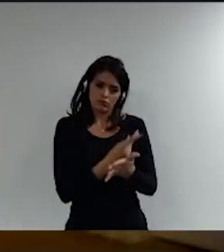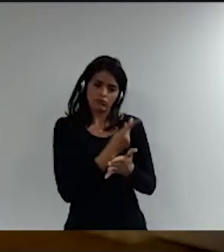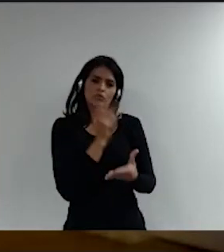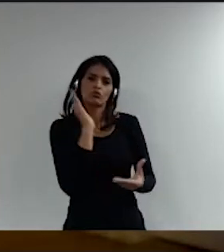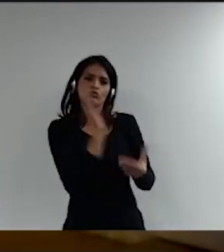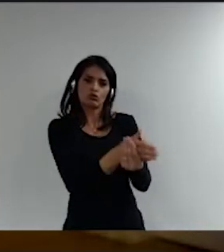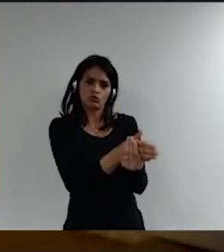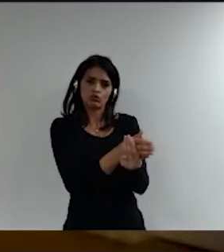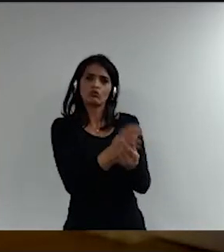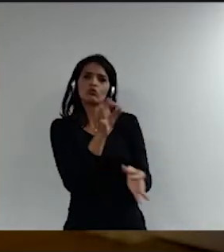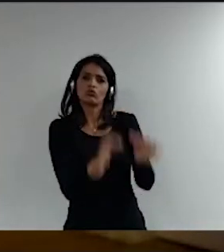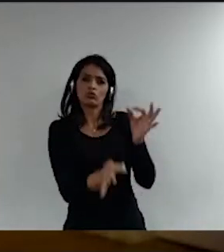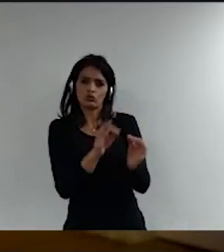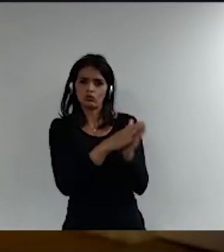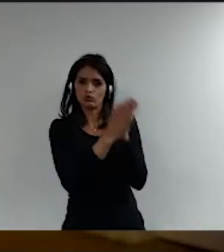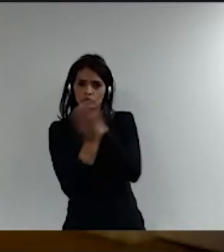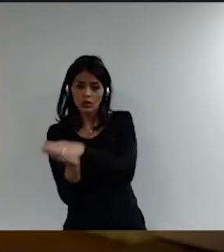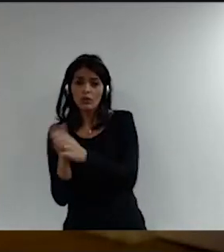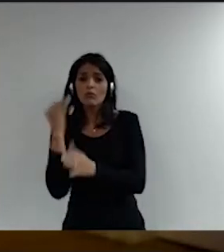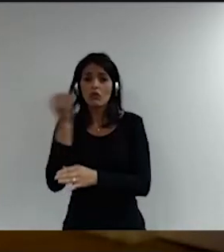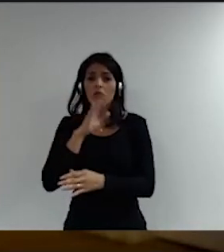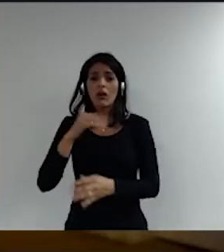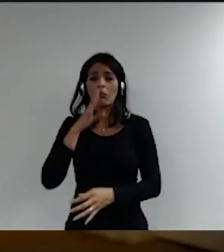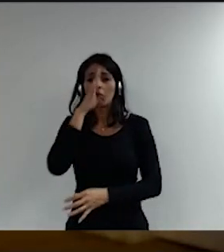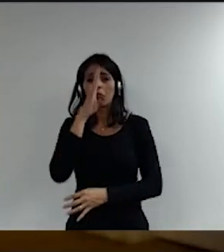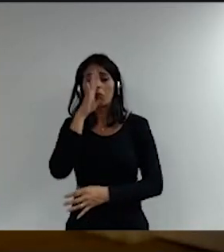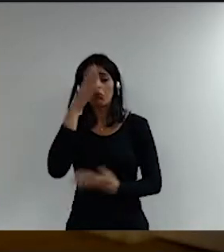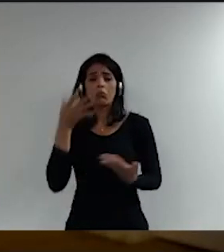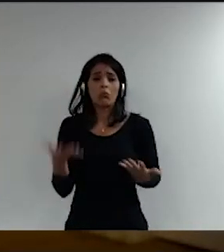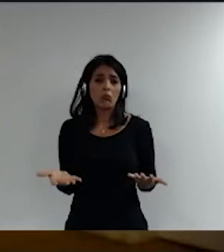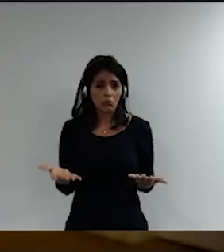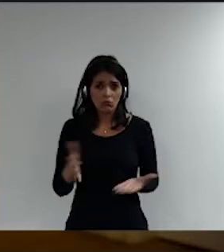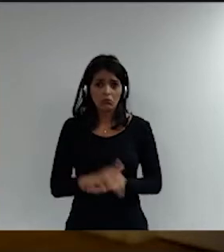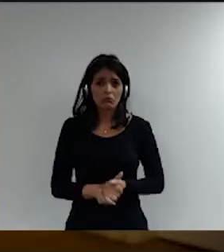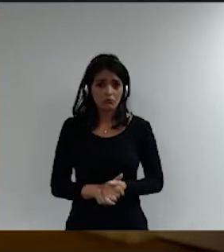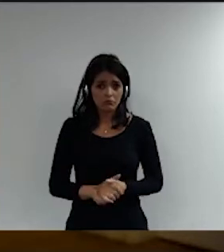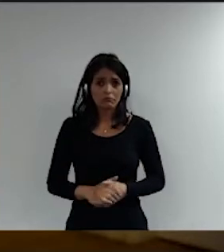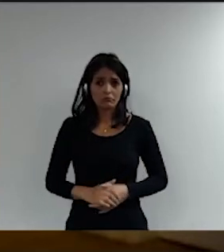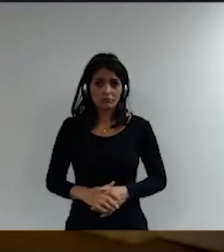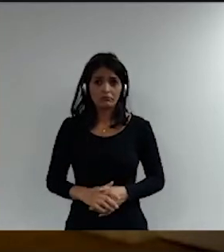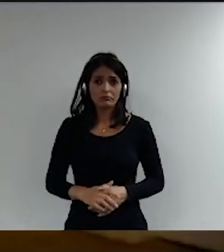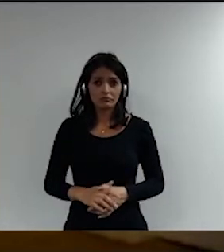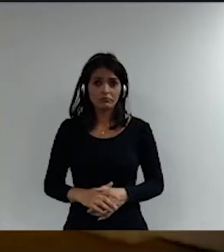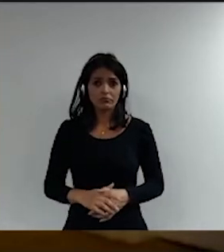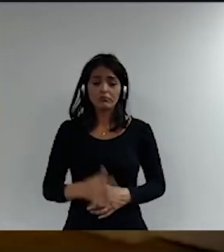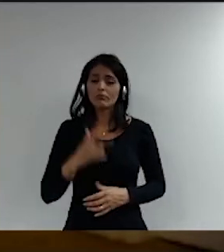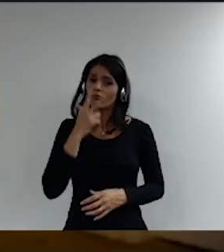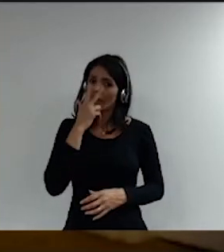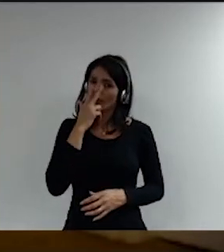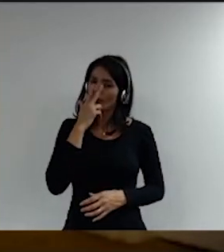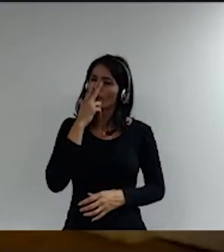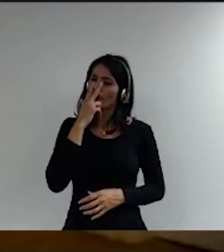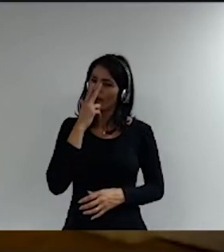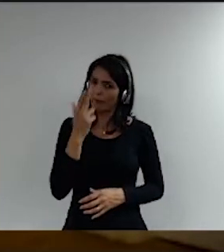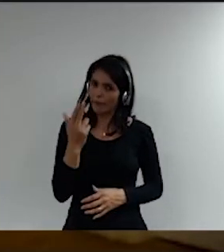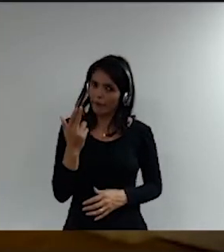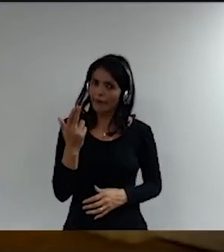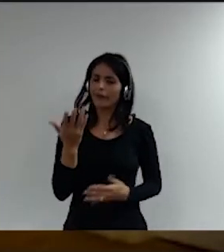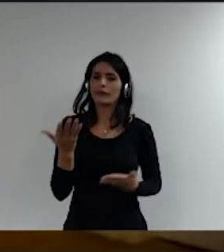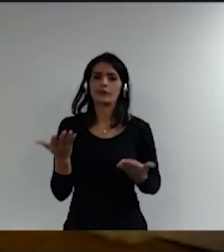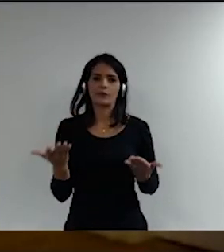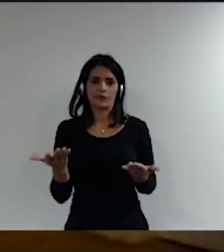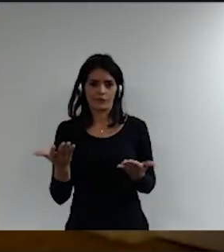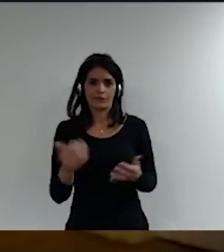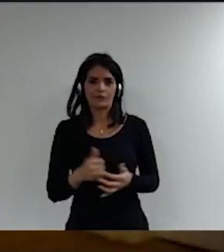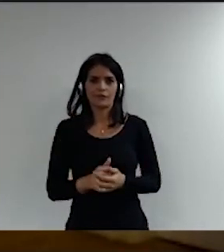serão atropeladas, quando já não são. Então, me parece que,